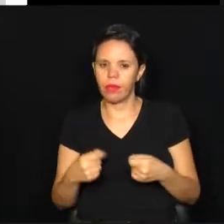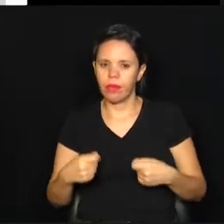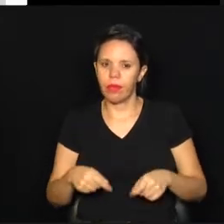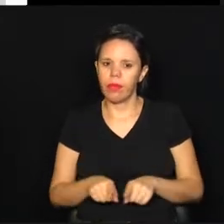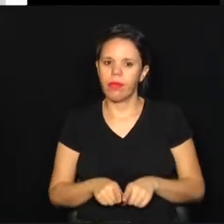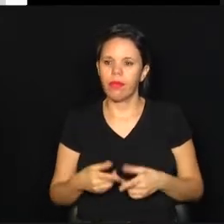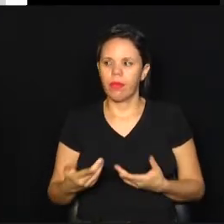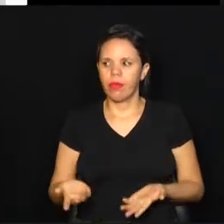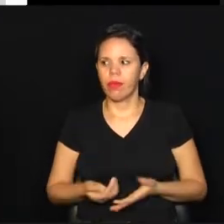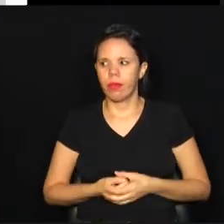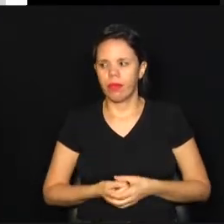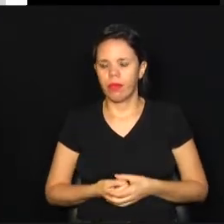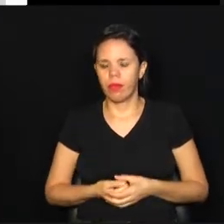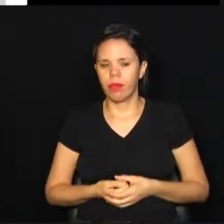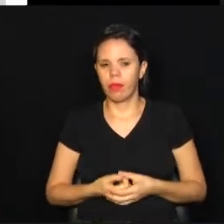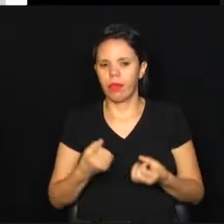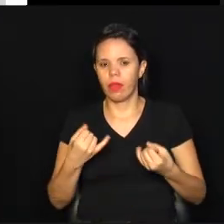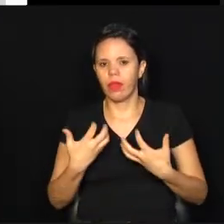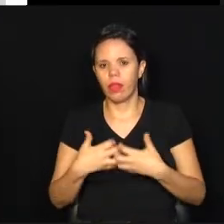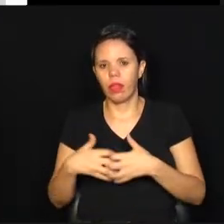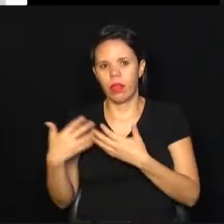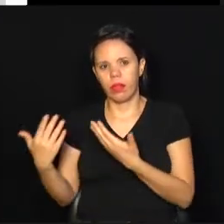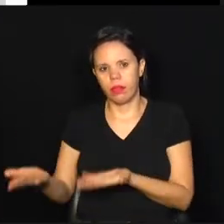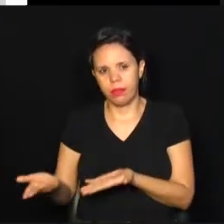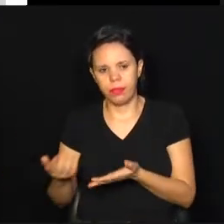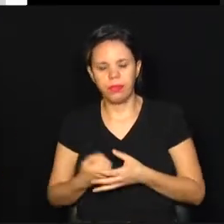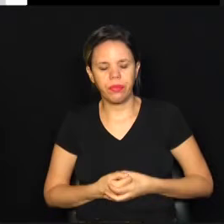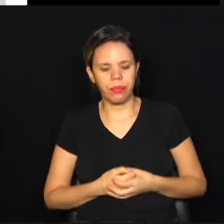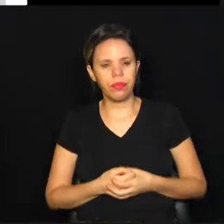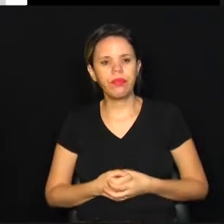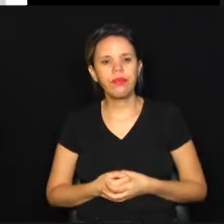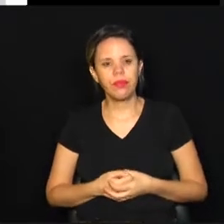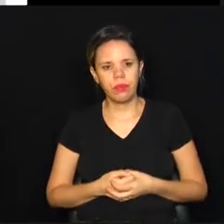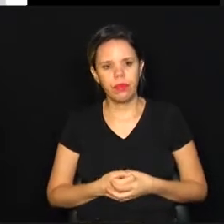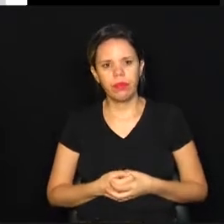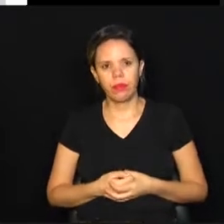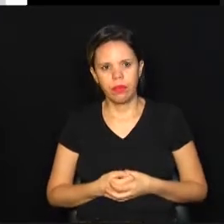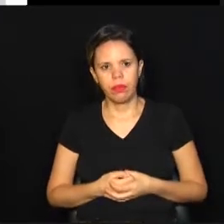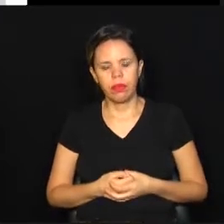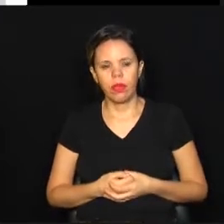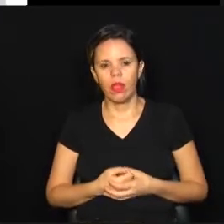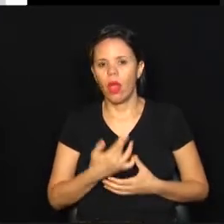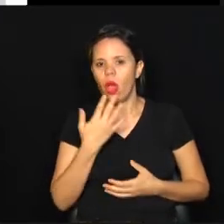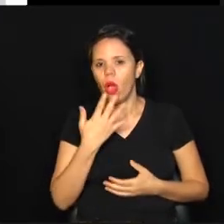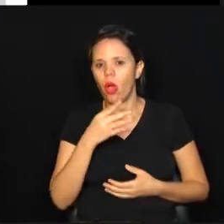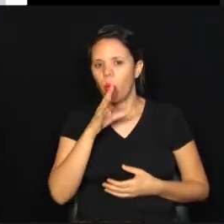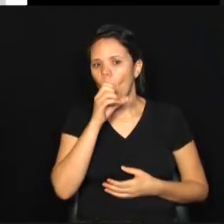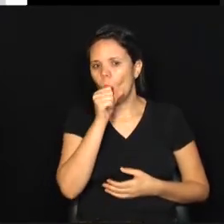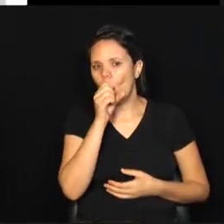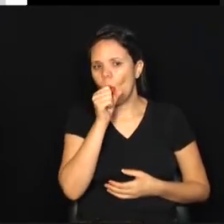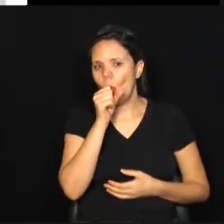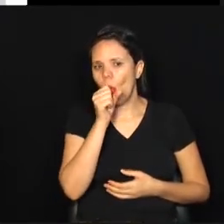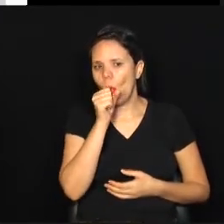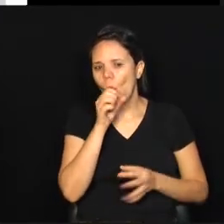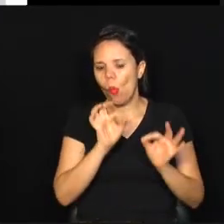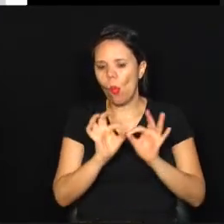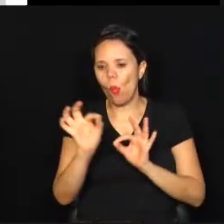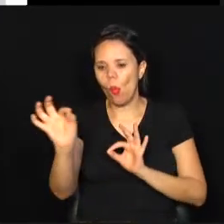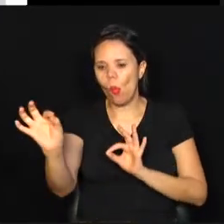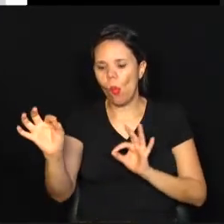né? E aí eu ressalto ali, né, nessa linha laranja, a importância dessa